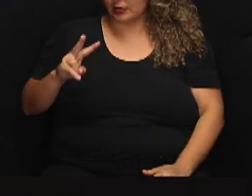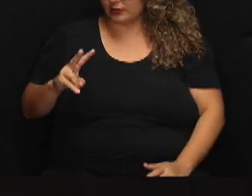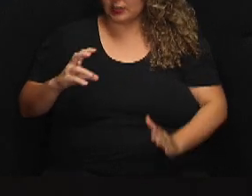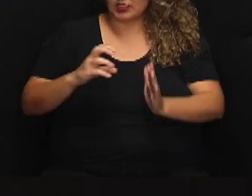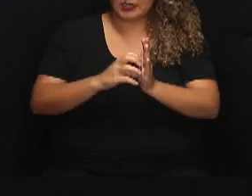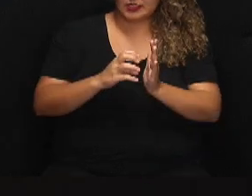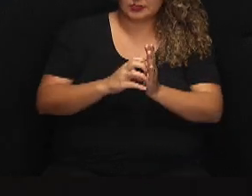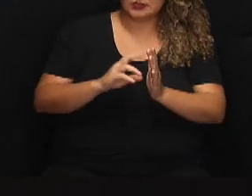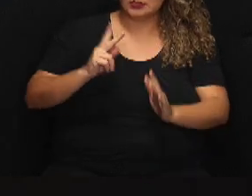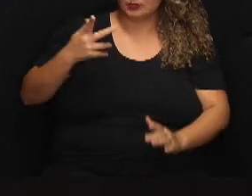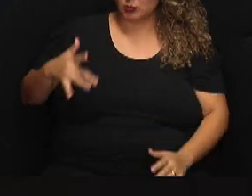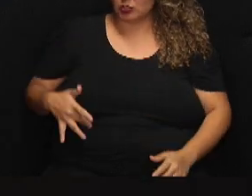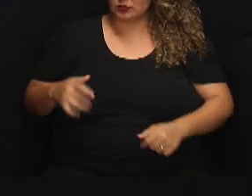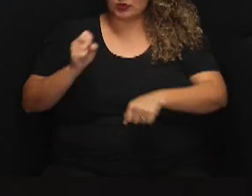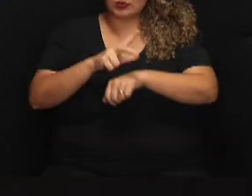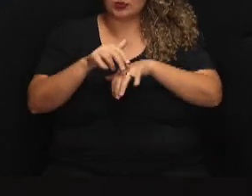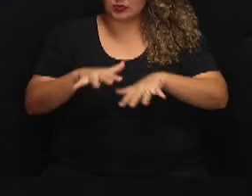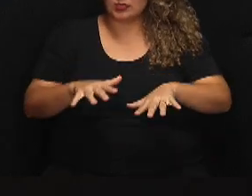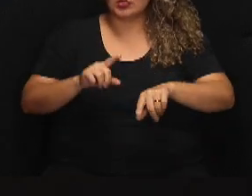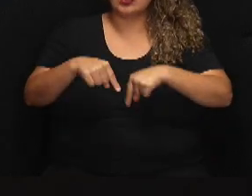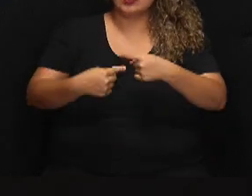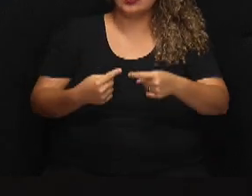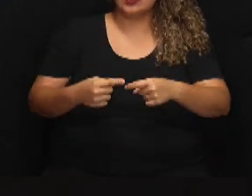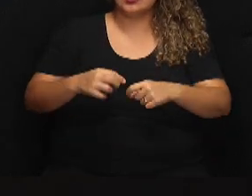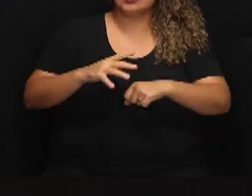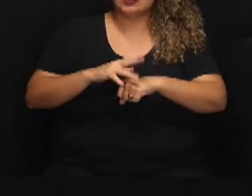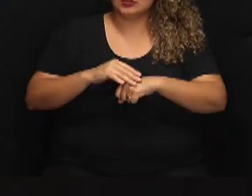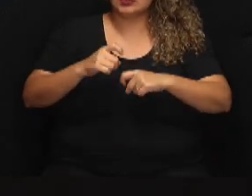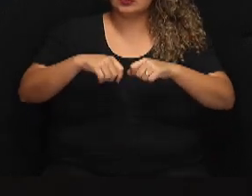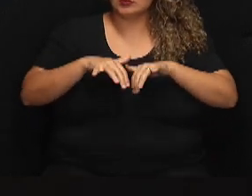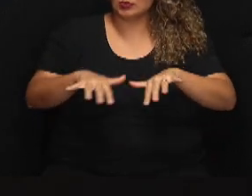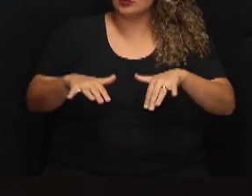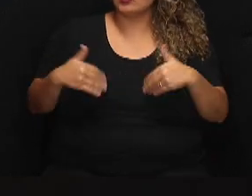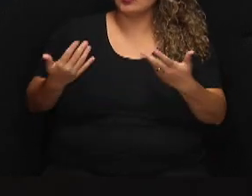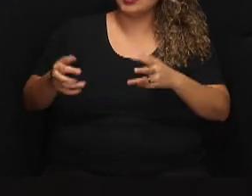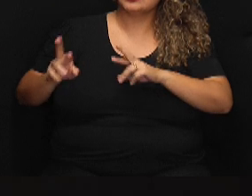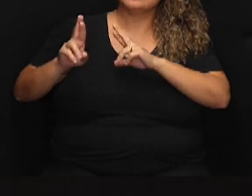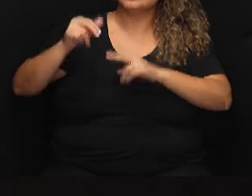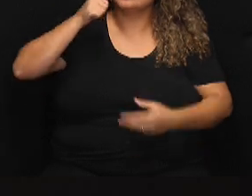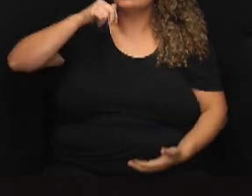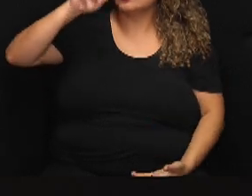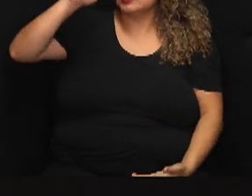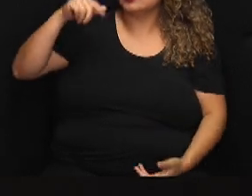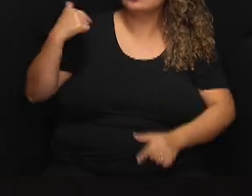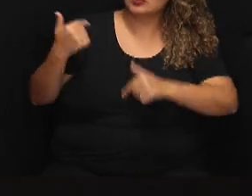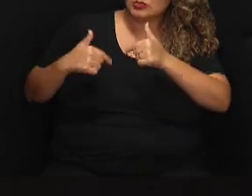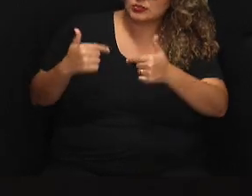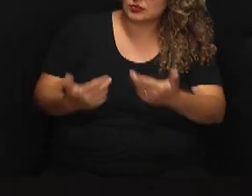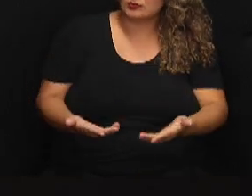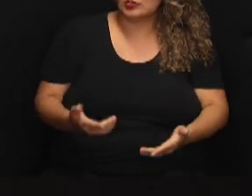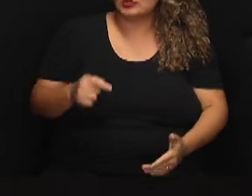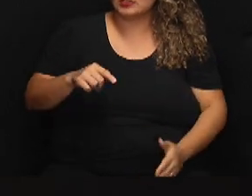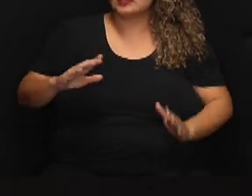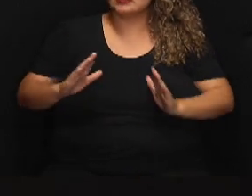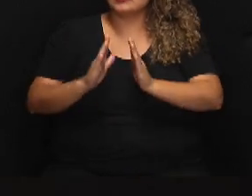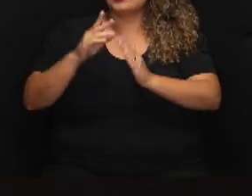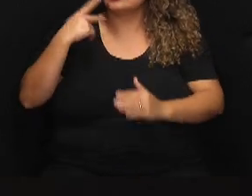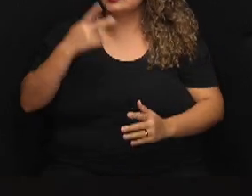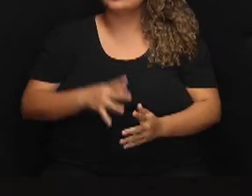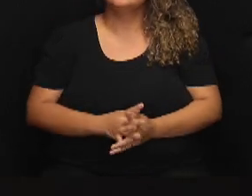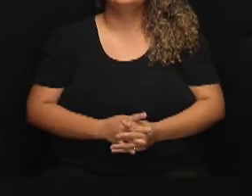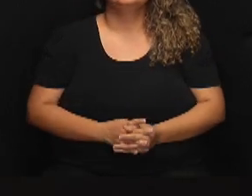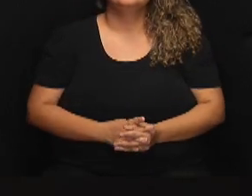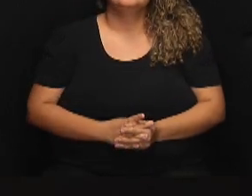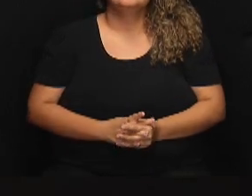hepatites virais e outras infecções sexualmente transmissíveis. Qual que é a expectativa da senhora para os trabalhos, né, dessa frente parlamentar?